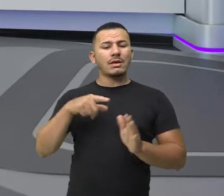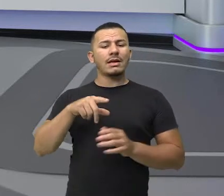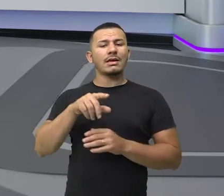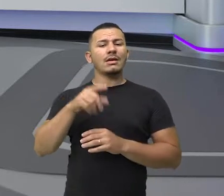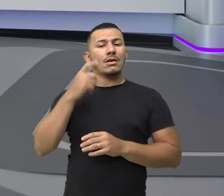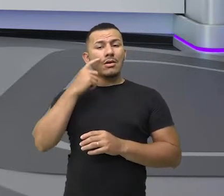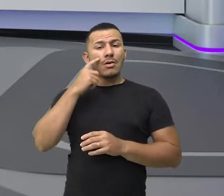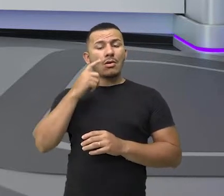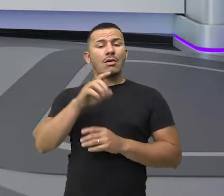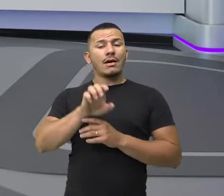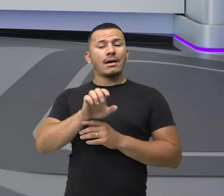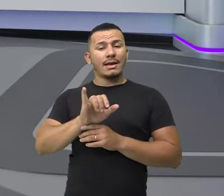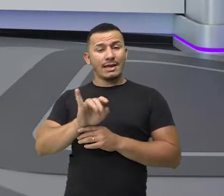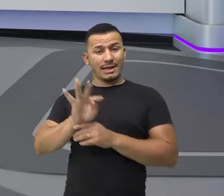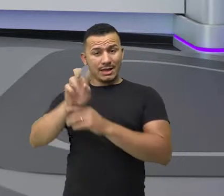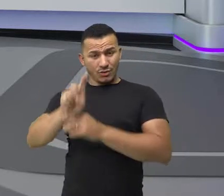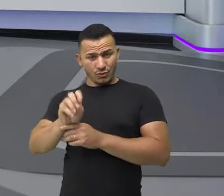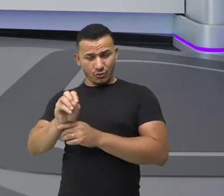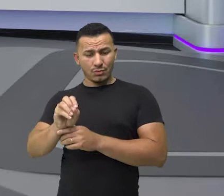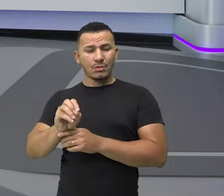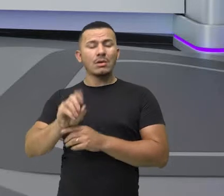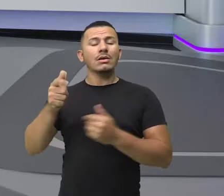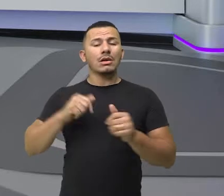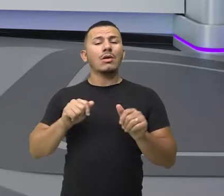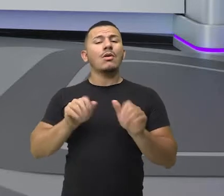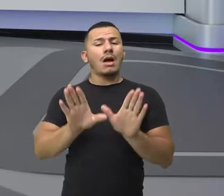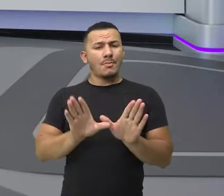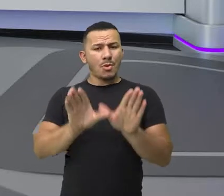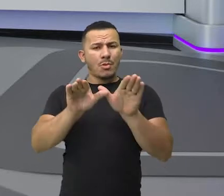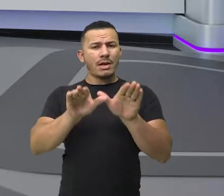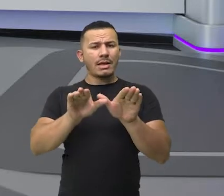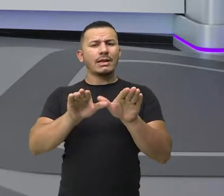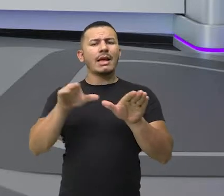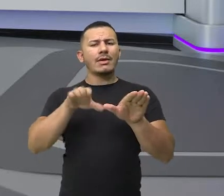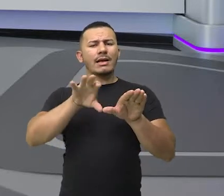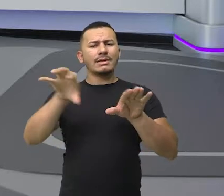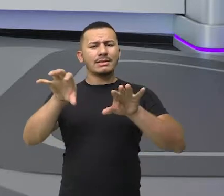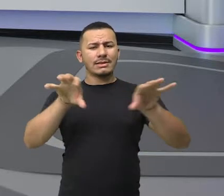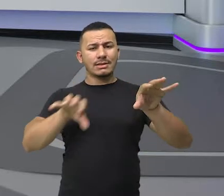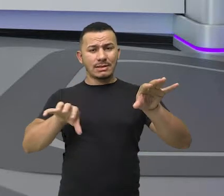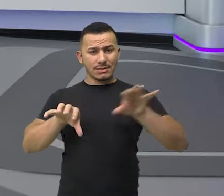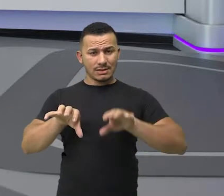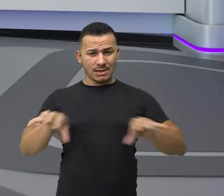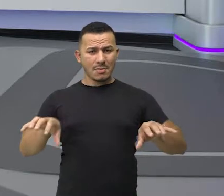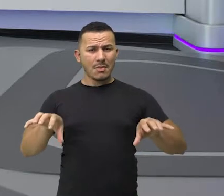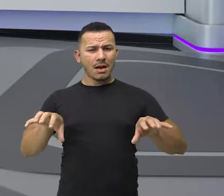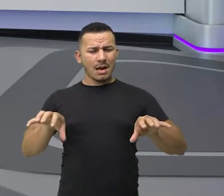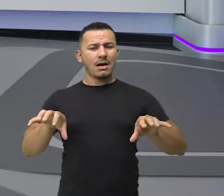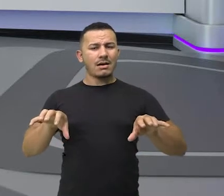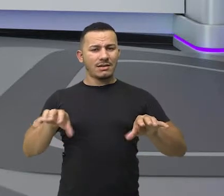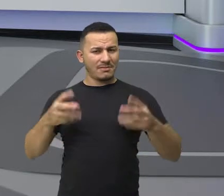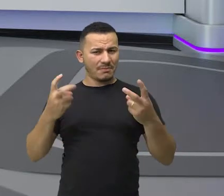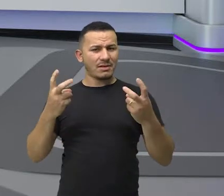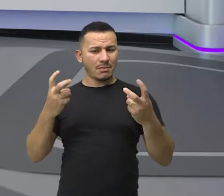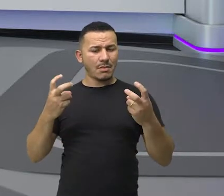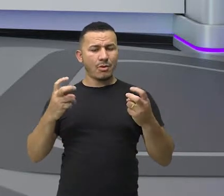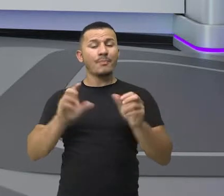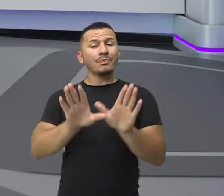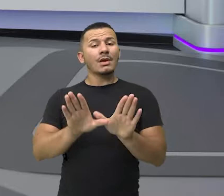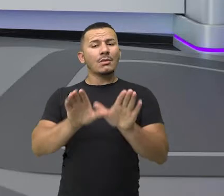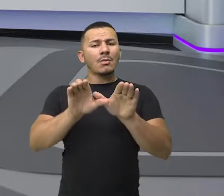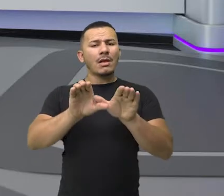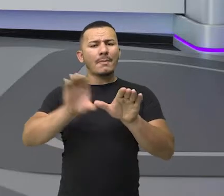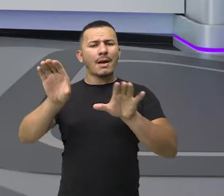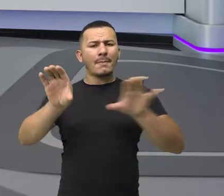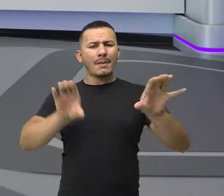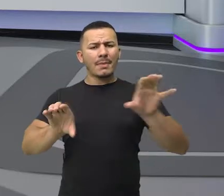na borboleta. E observe que a borboleta foi desmembrada. É como se ela fosse despedaçada. Mas o